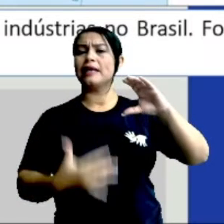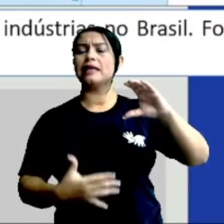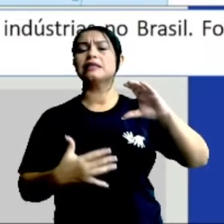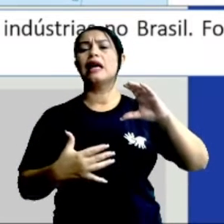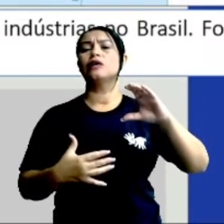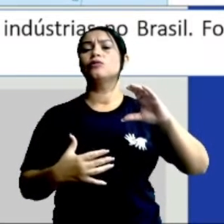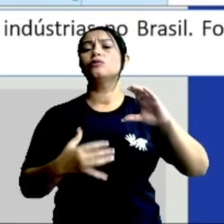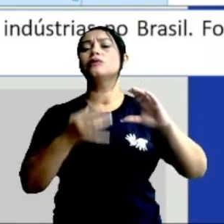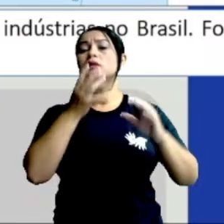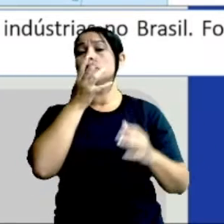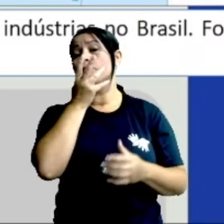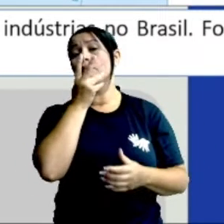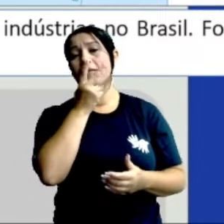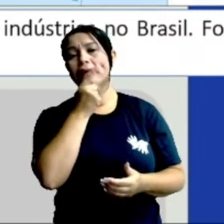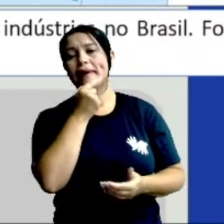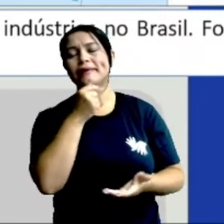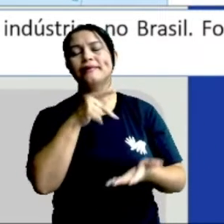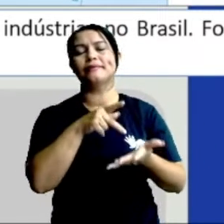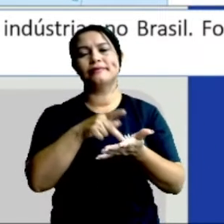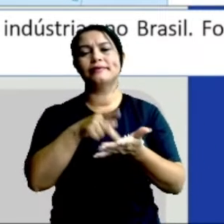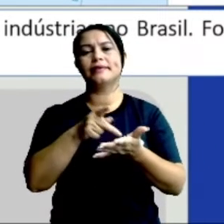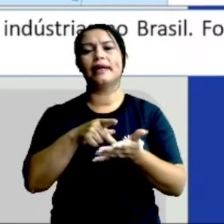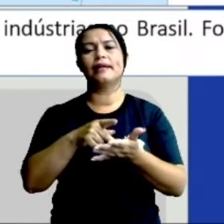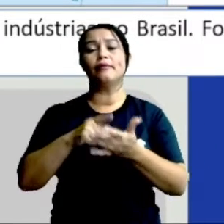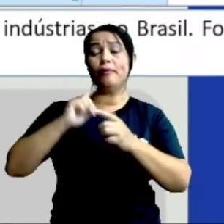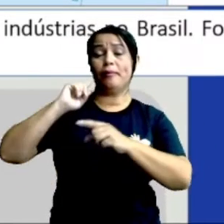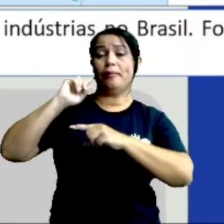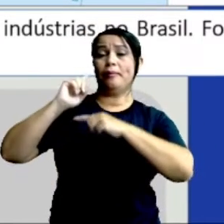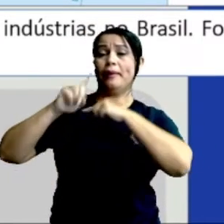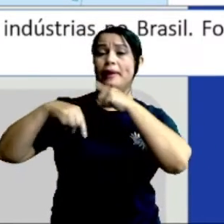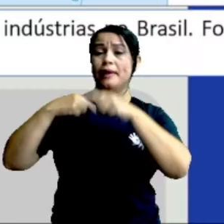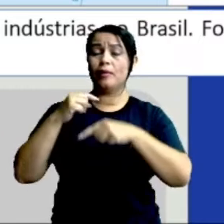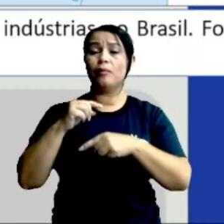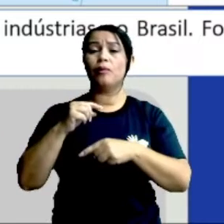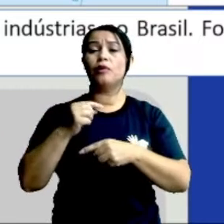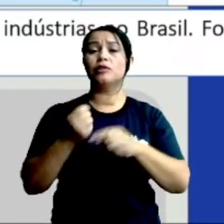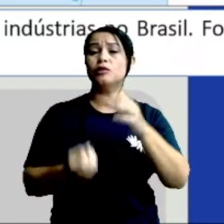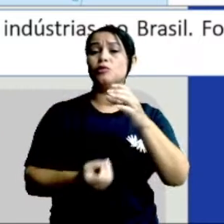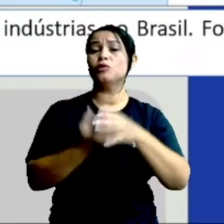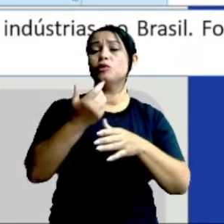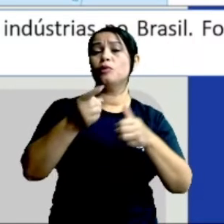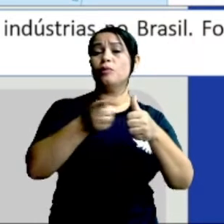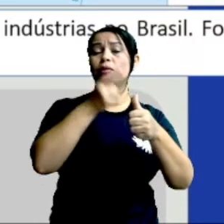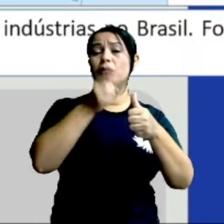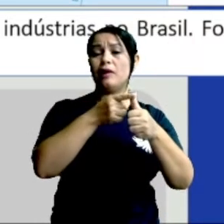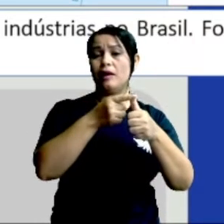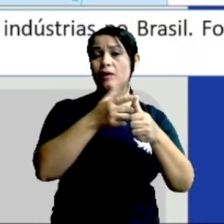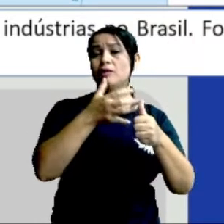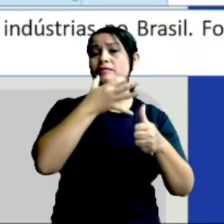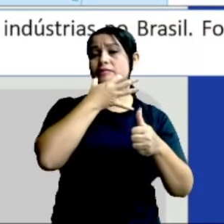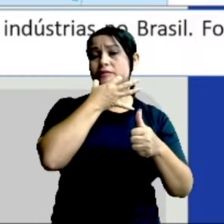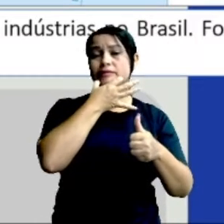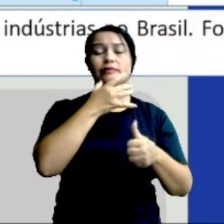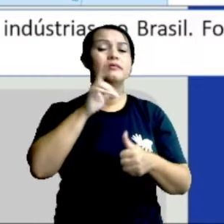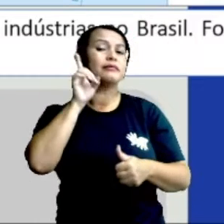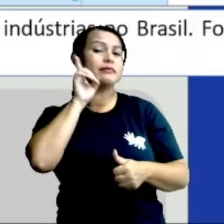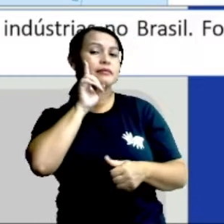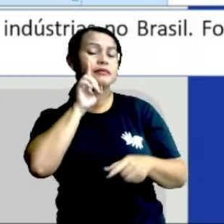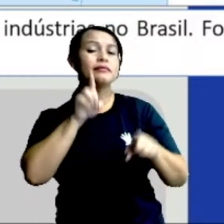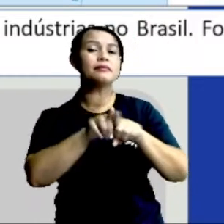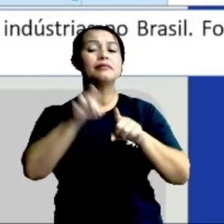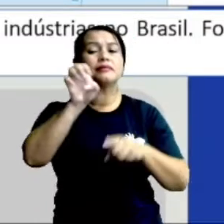ser tardio, ou seja, foi bem depois daquele que aconteceu na Europa, né, na Inglaterra como sendo o país pioneiro, e